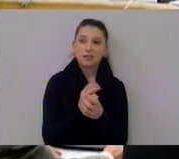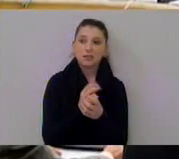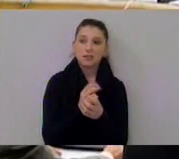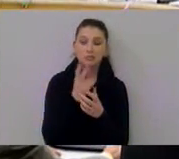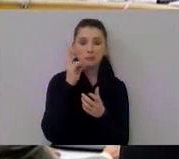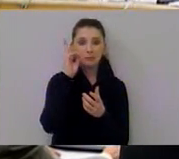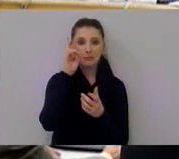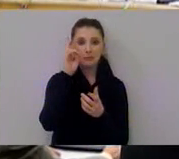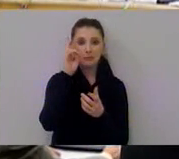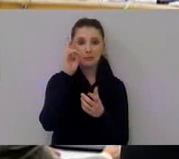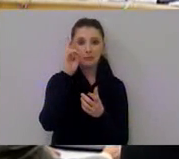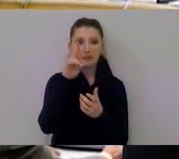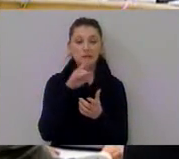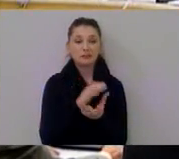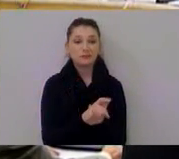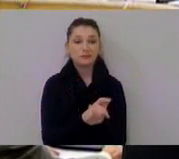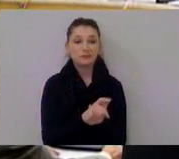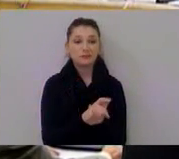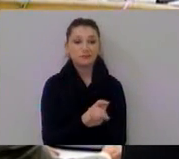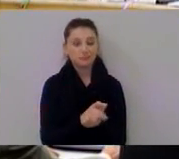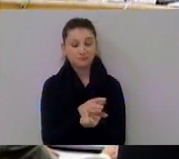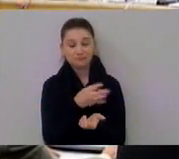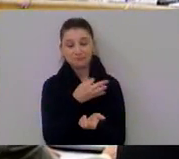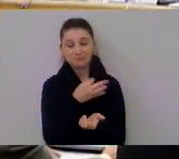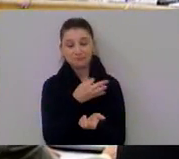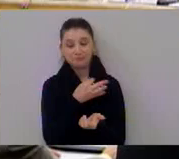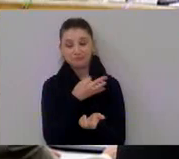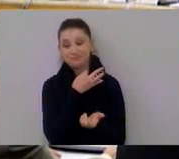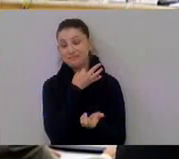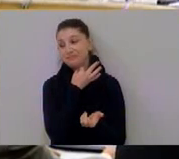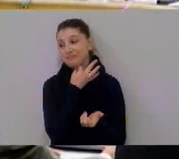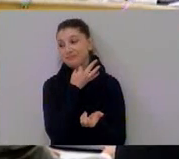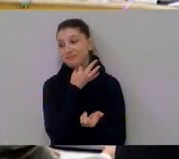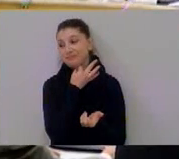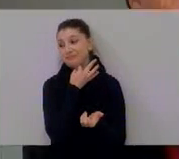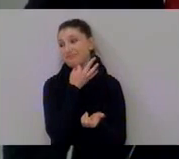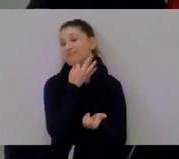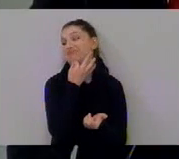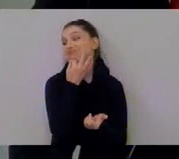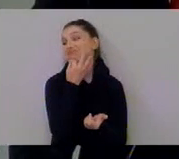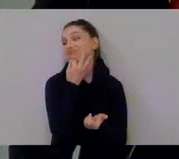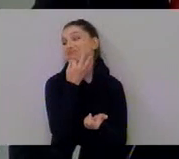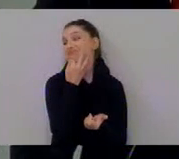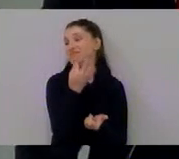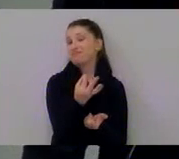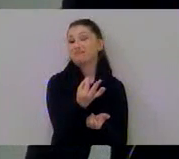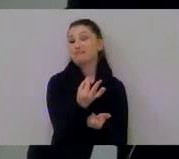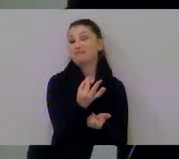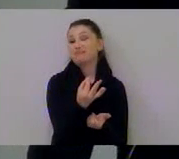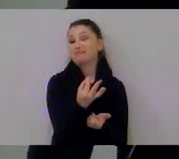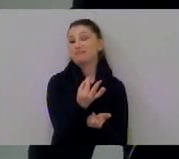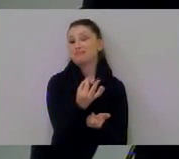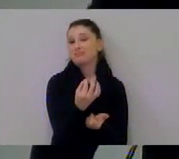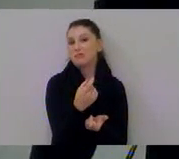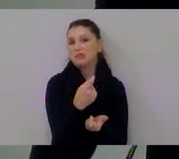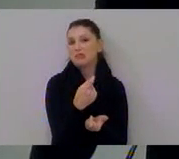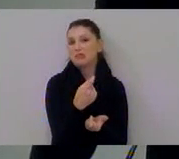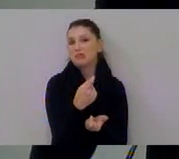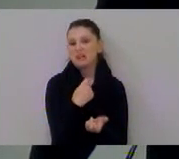nós termos que mandarmos um ofício